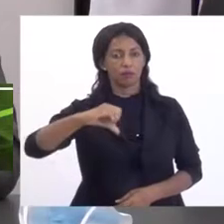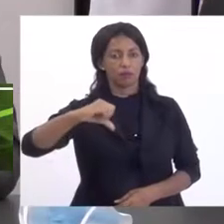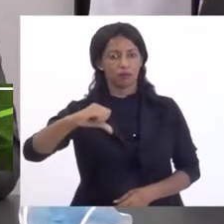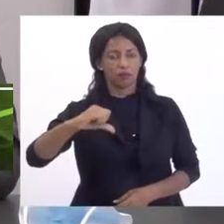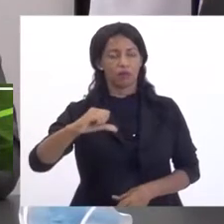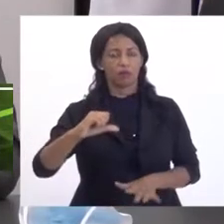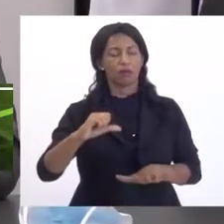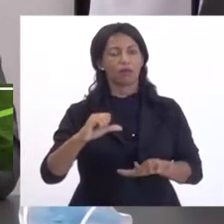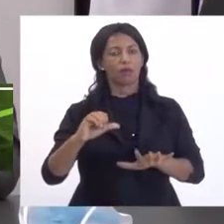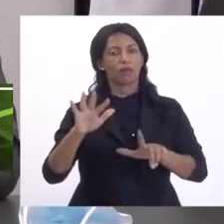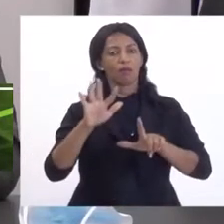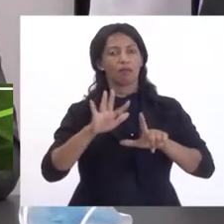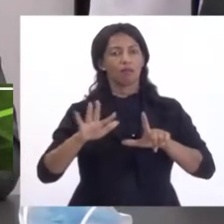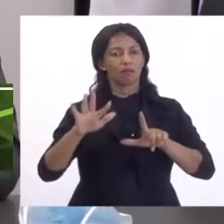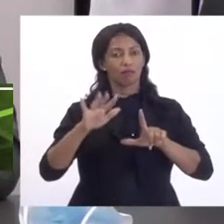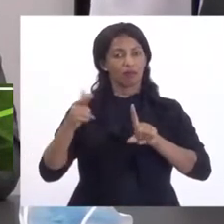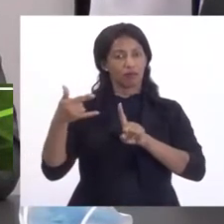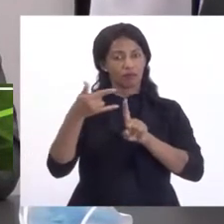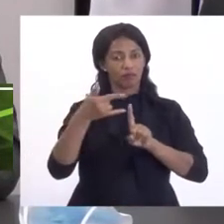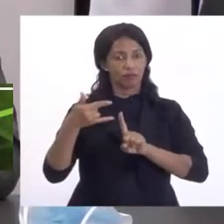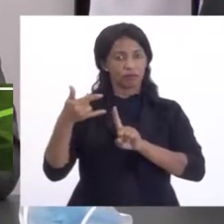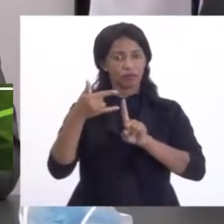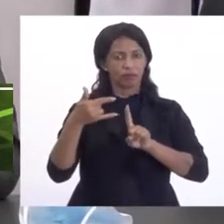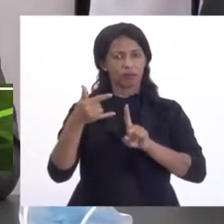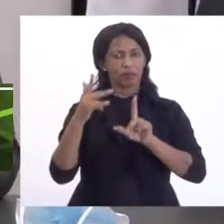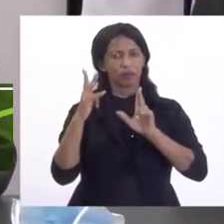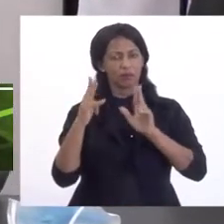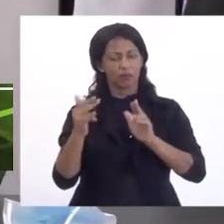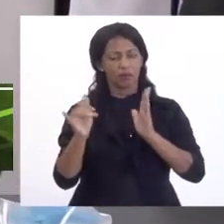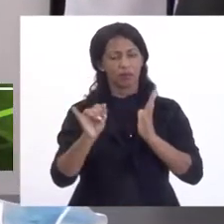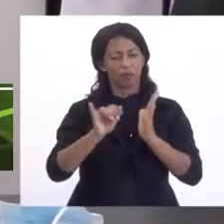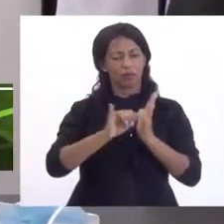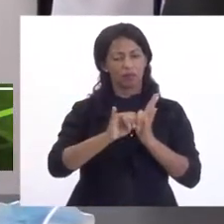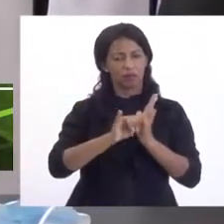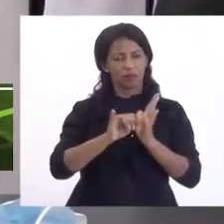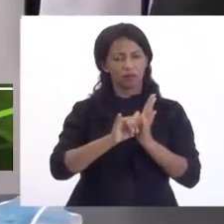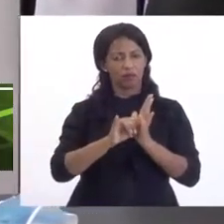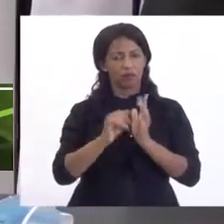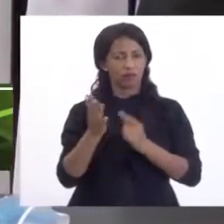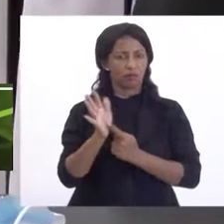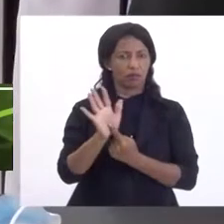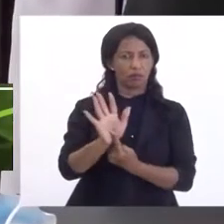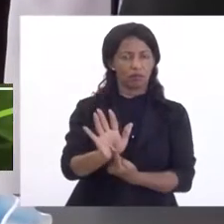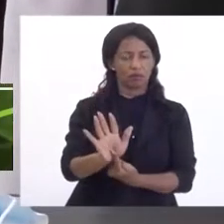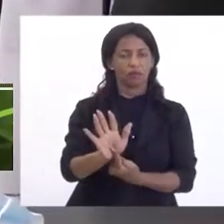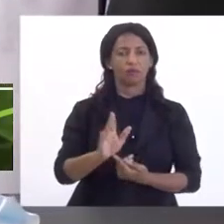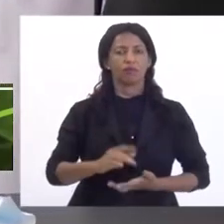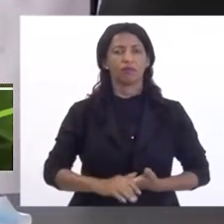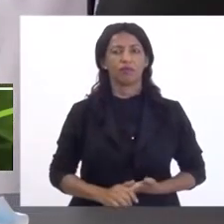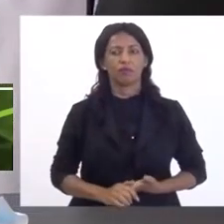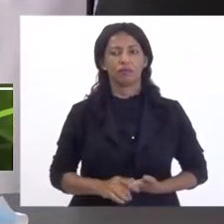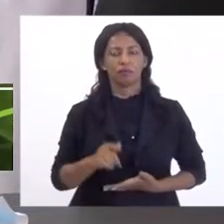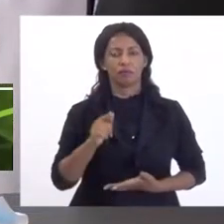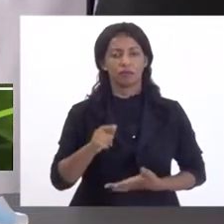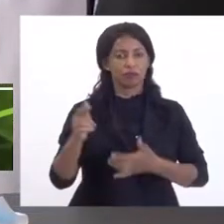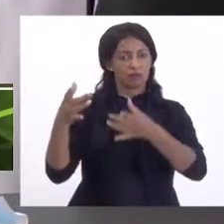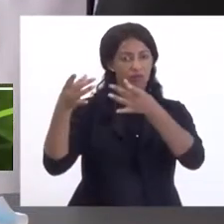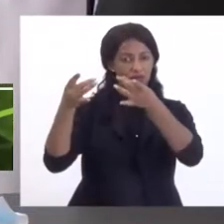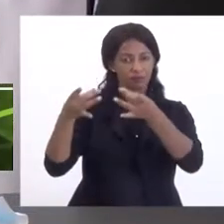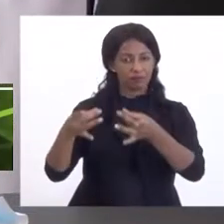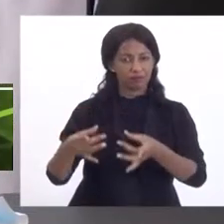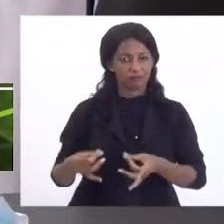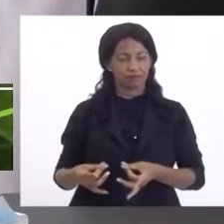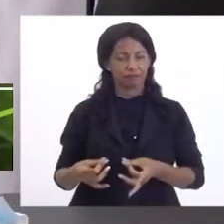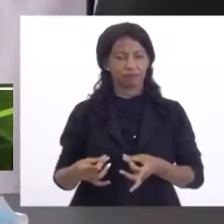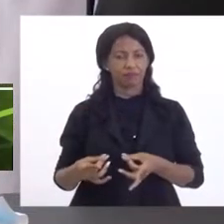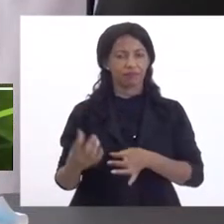de plataforma Zoom, conforme o edital devidamente publicado para fins de apresentação e esclarecimento das contas